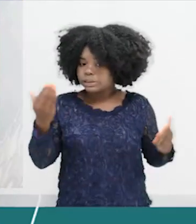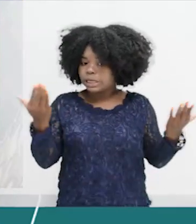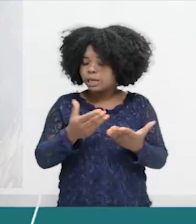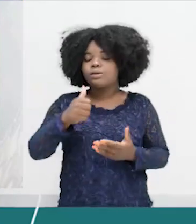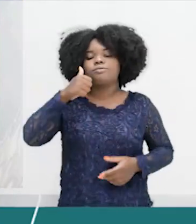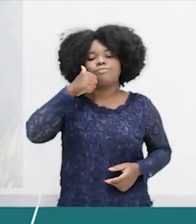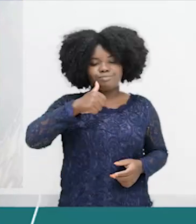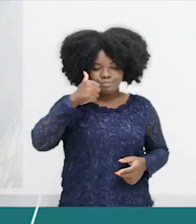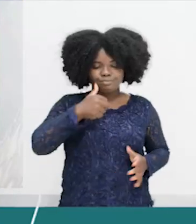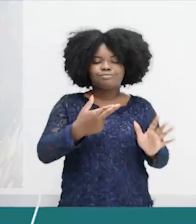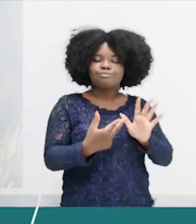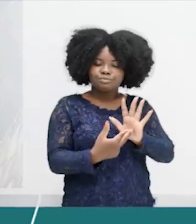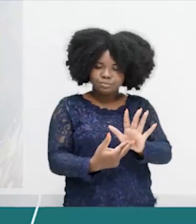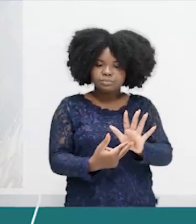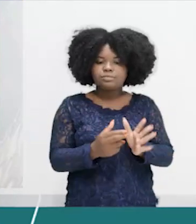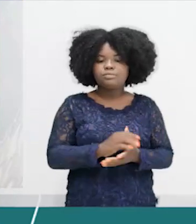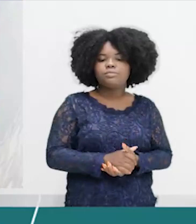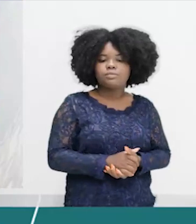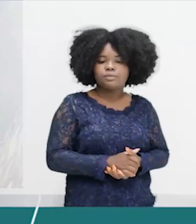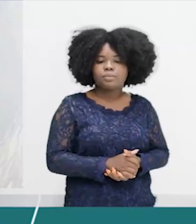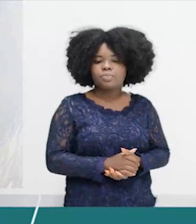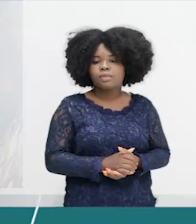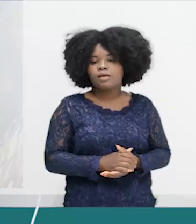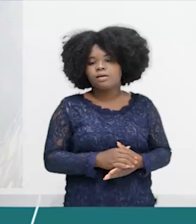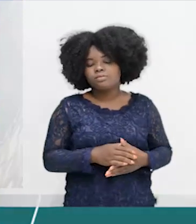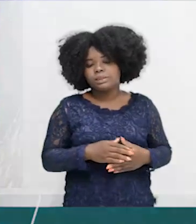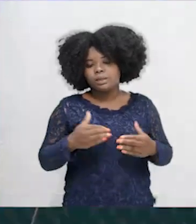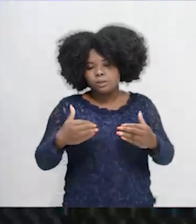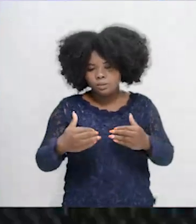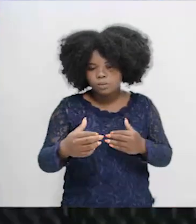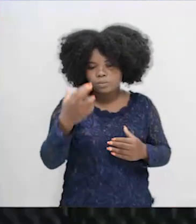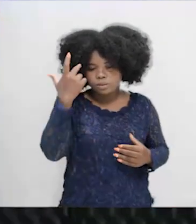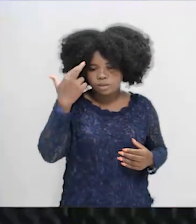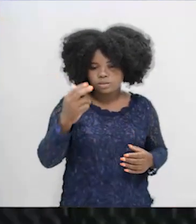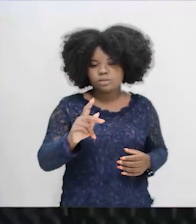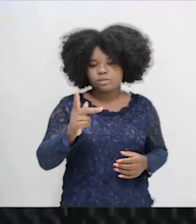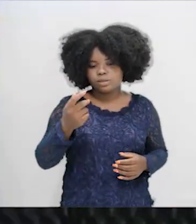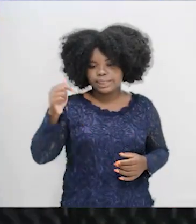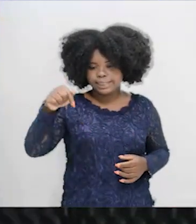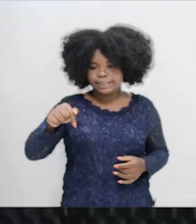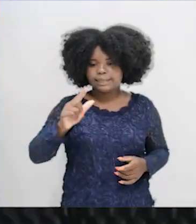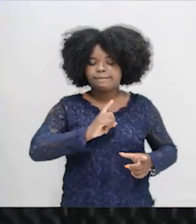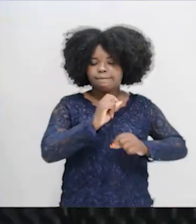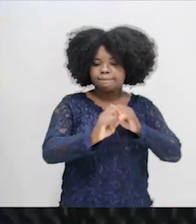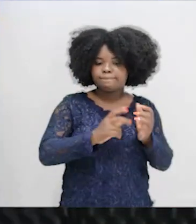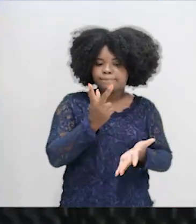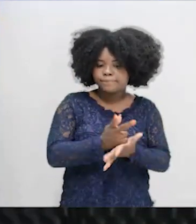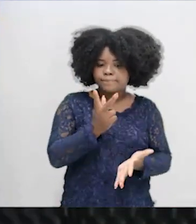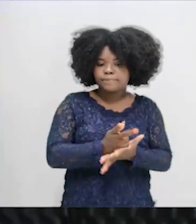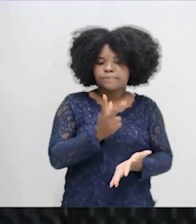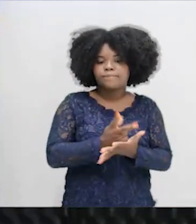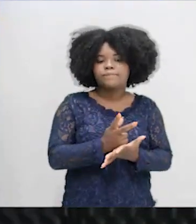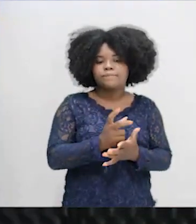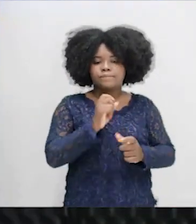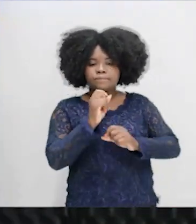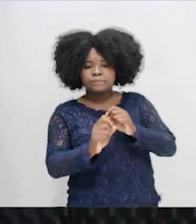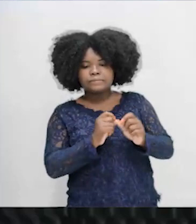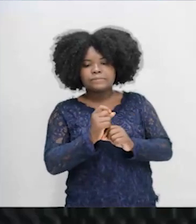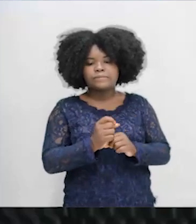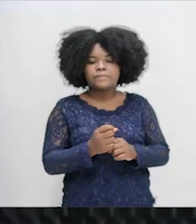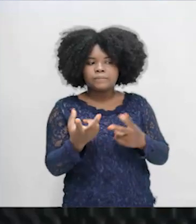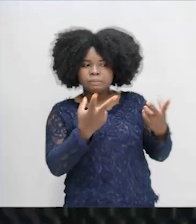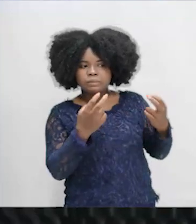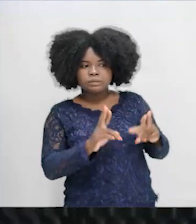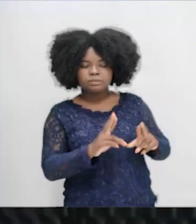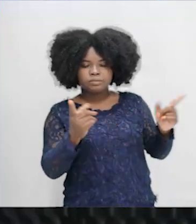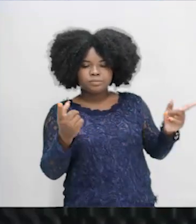tem as mulheres que são representadas, ao longo da história dos quadrinhos, elas sempre foram extremamente sexualizadas. Talvez algum